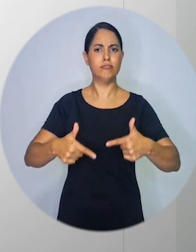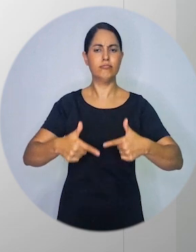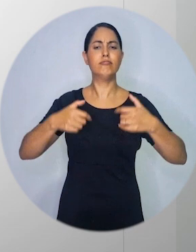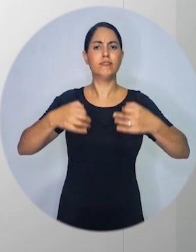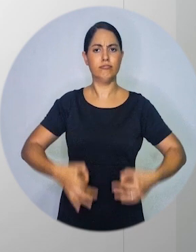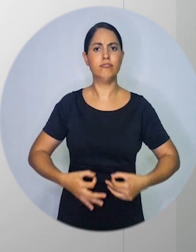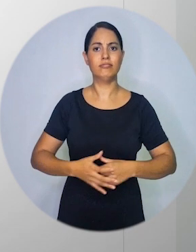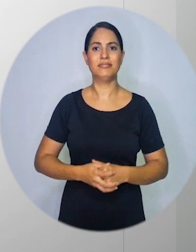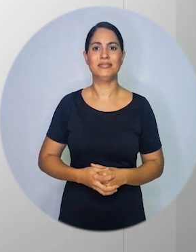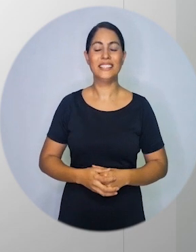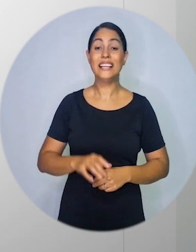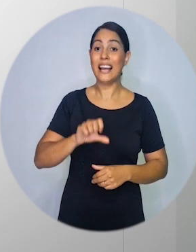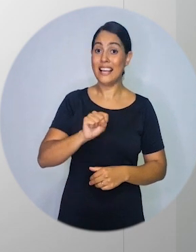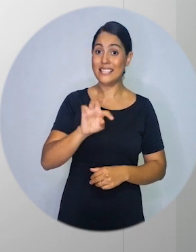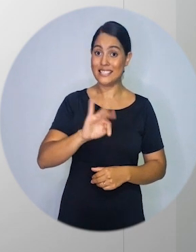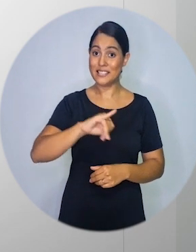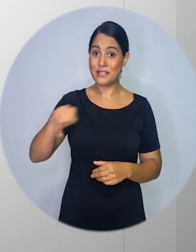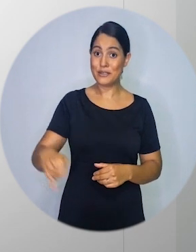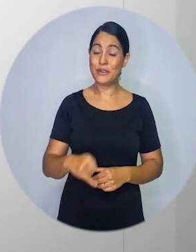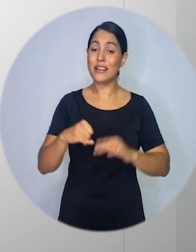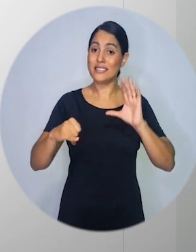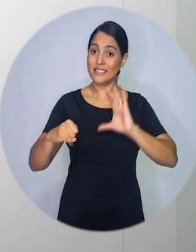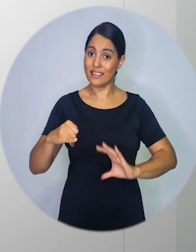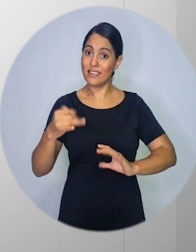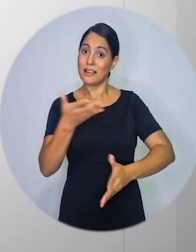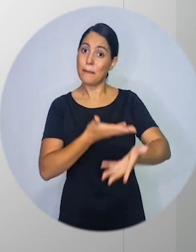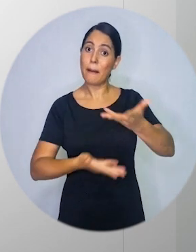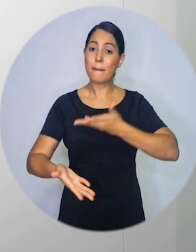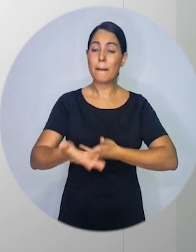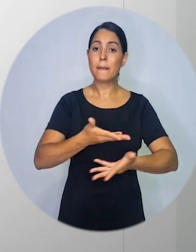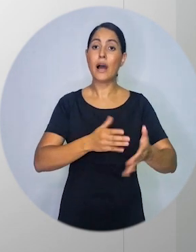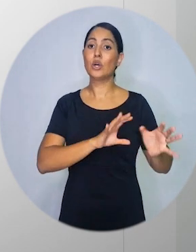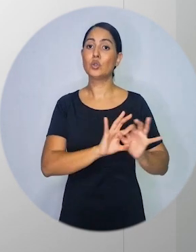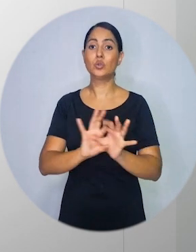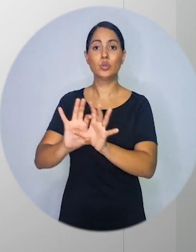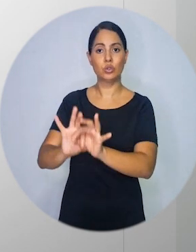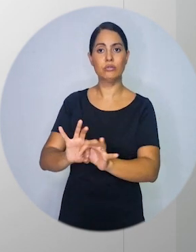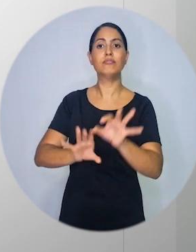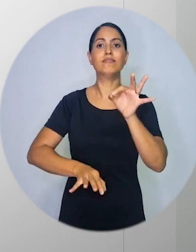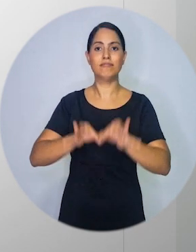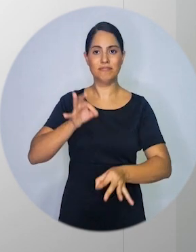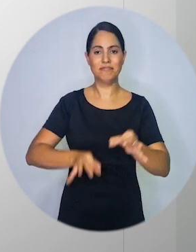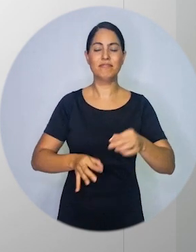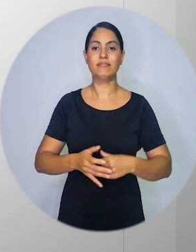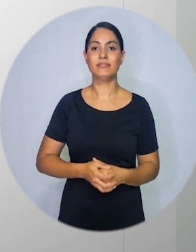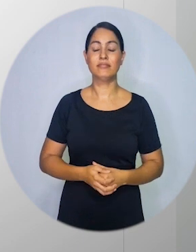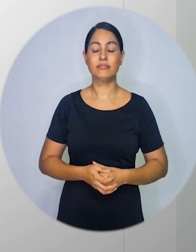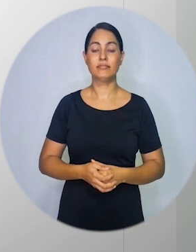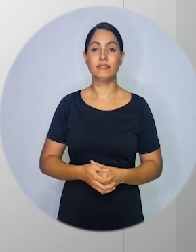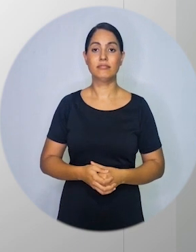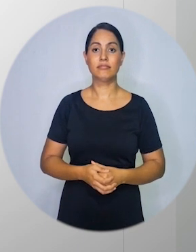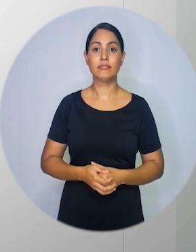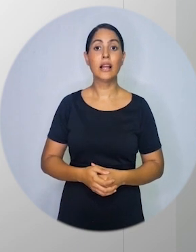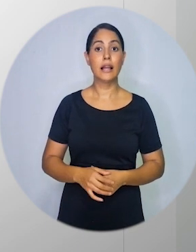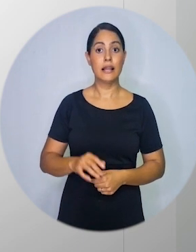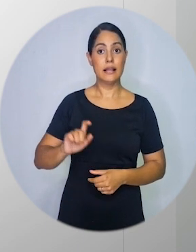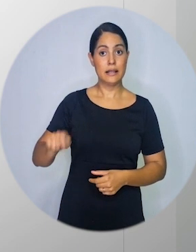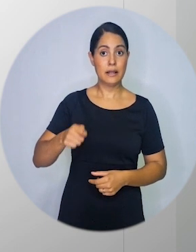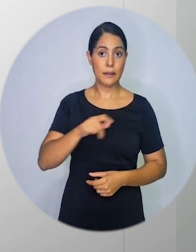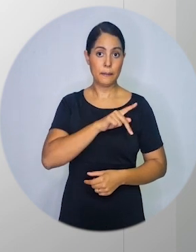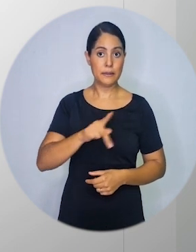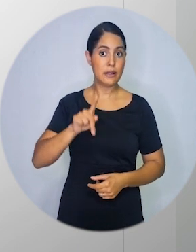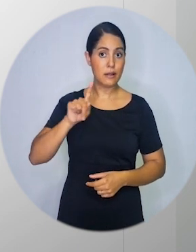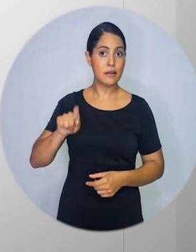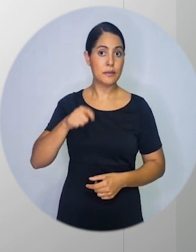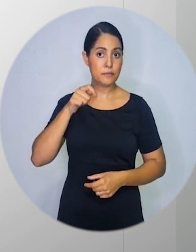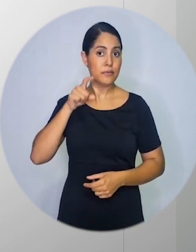o STJ fortalece a cidadania e promove um ambiente mais justo para todos os envolvidos no sistema judiciário. Por fim,